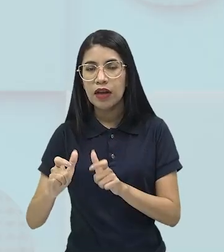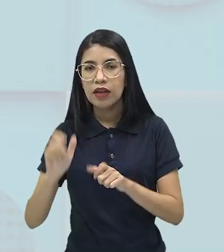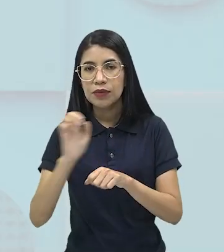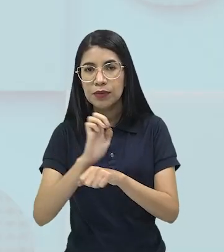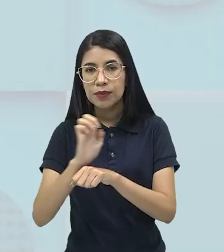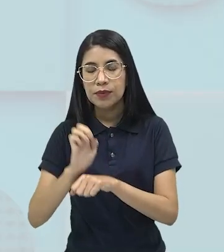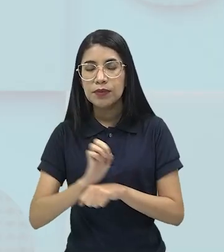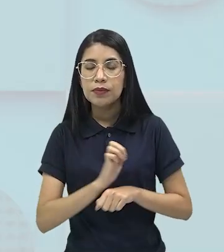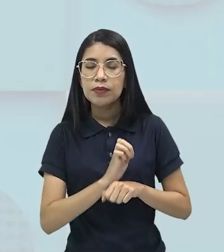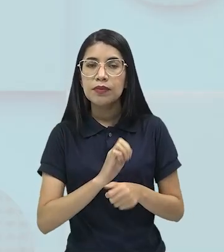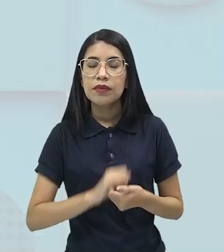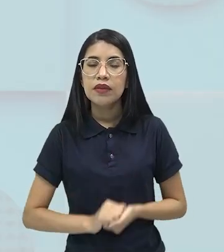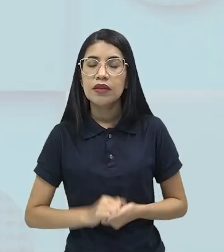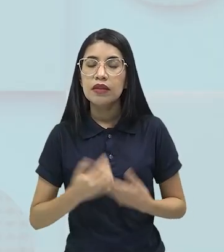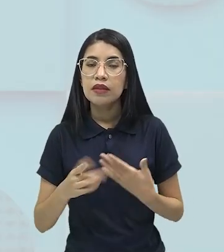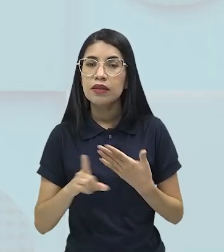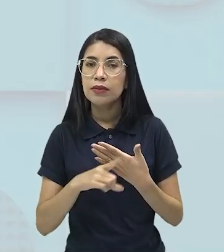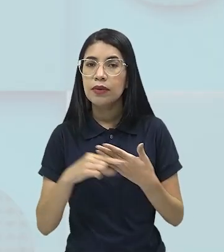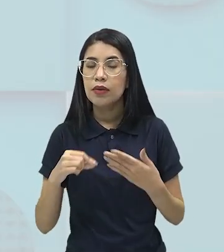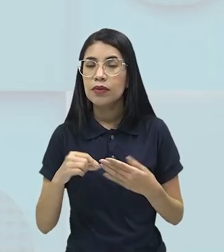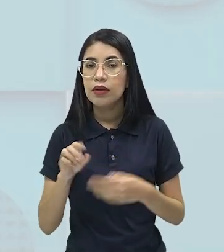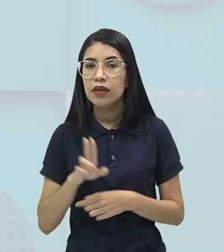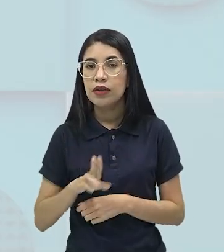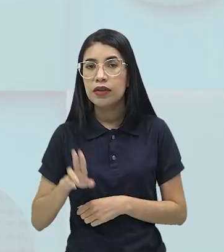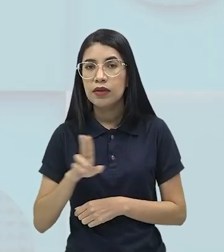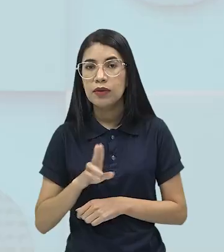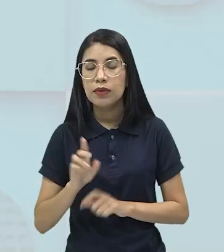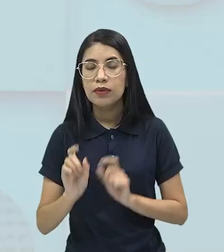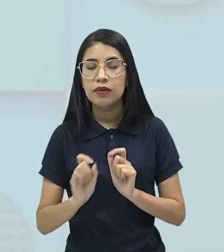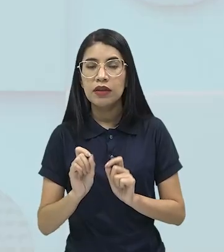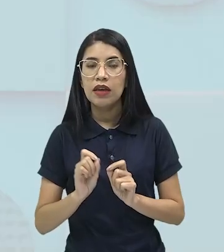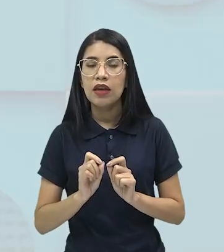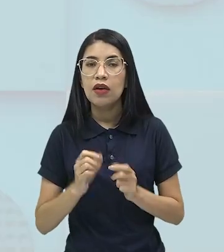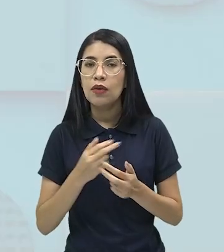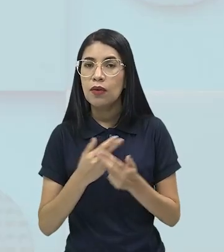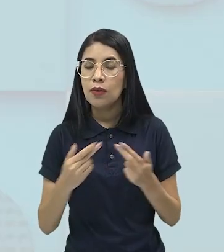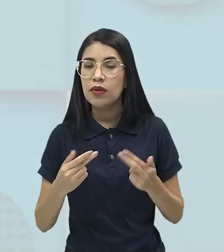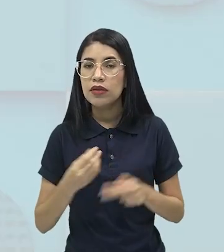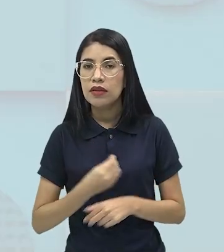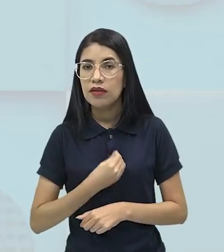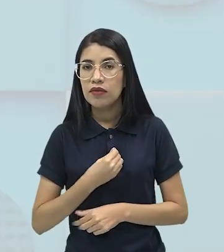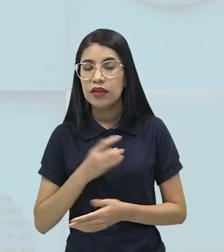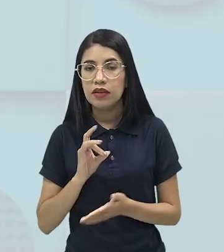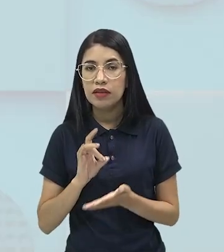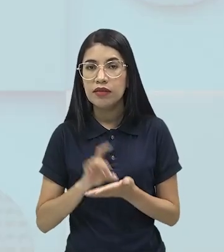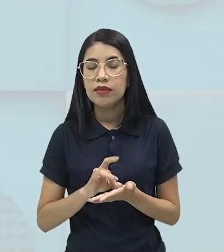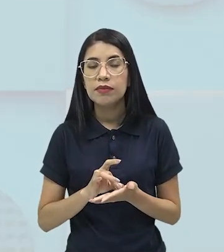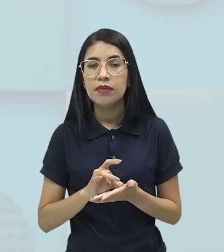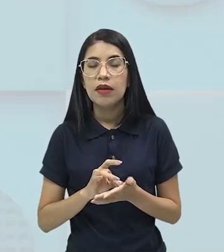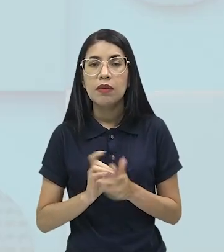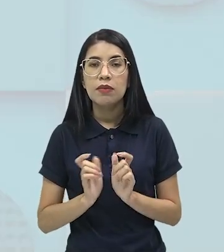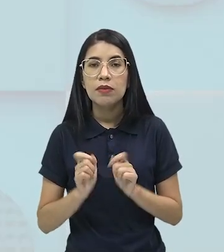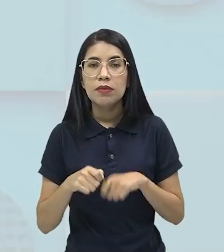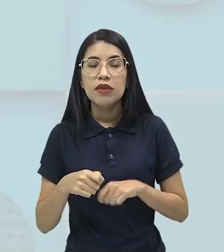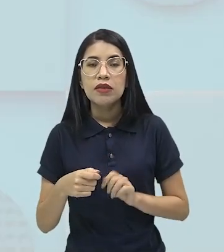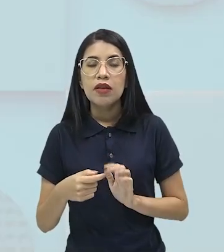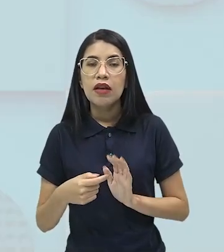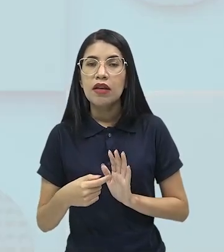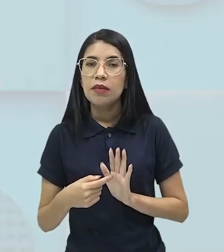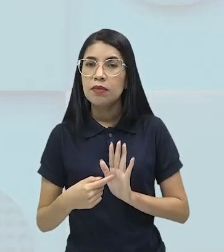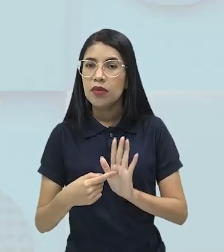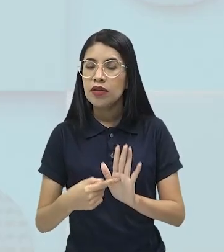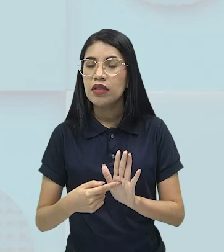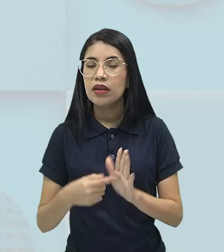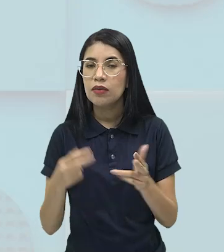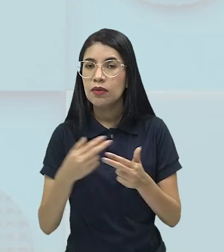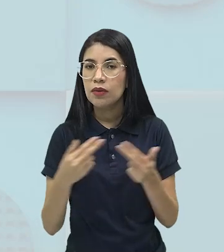o escritor, ele utiliza os elementos da verossimilhança justamente para designar algo que